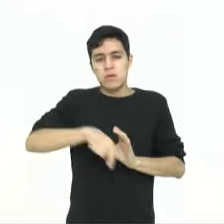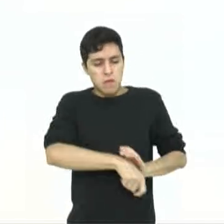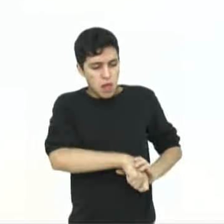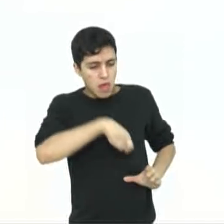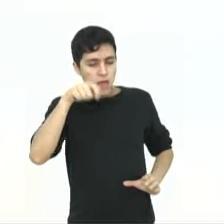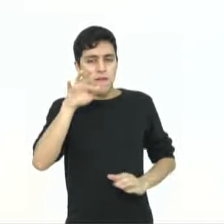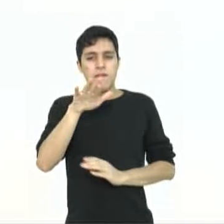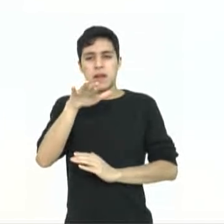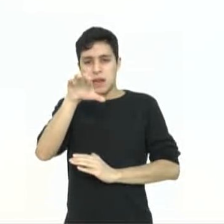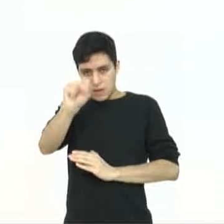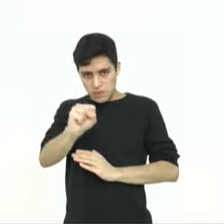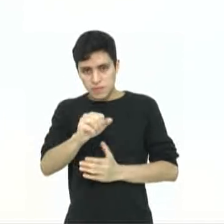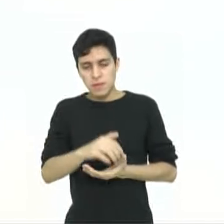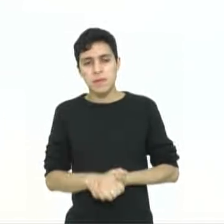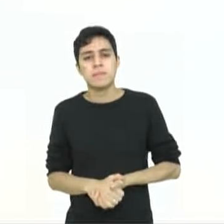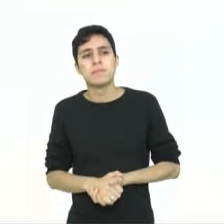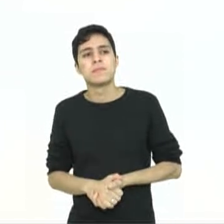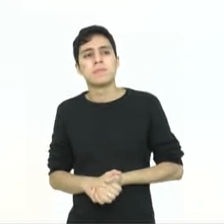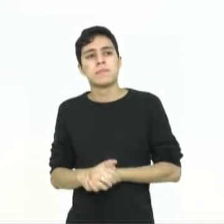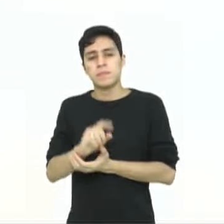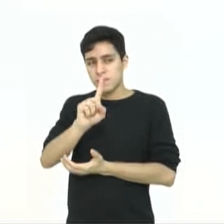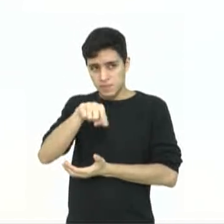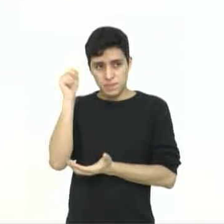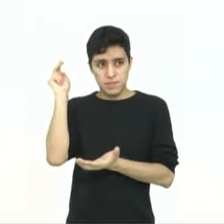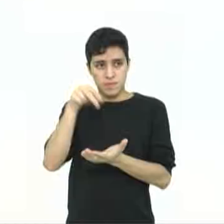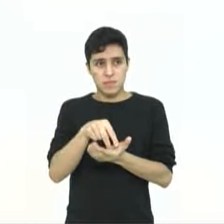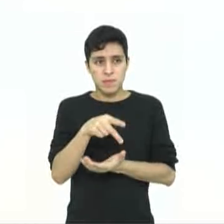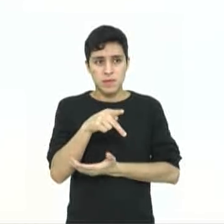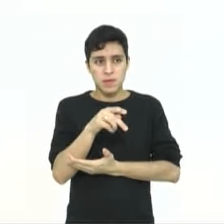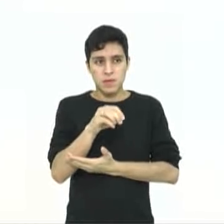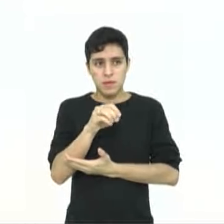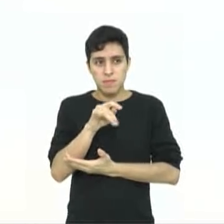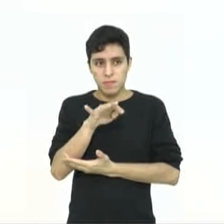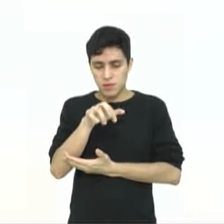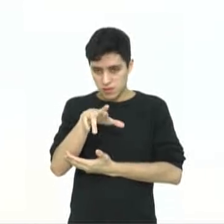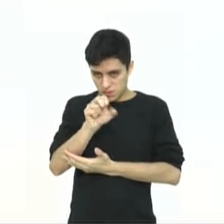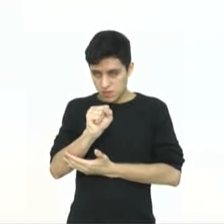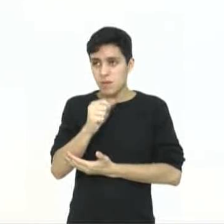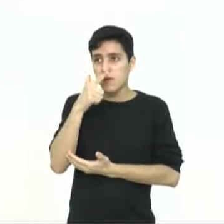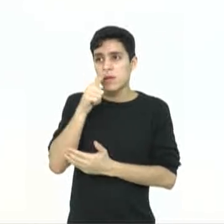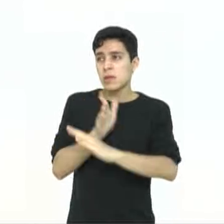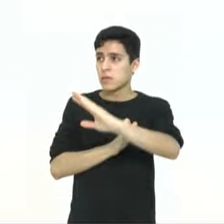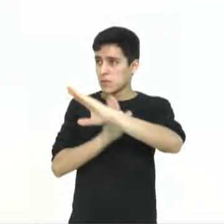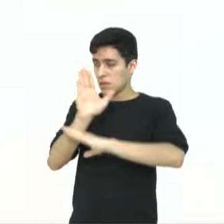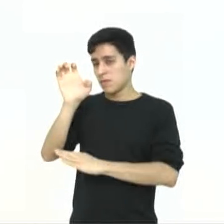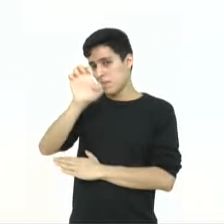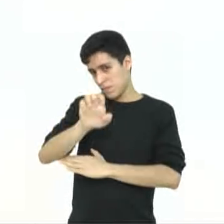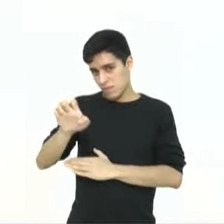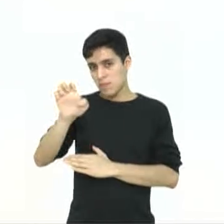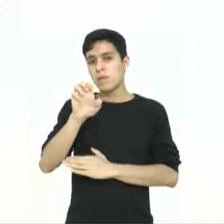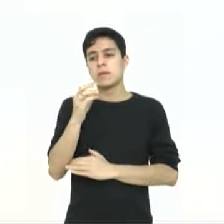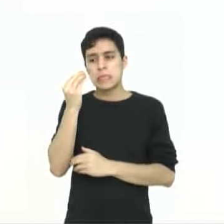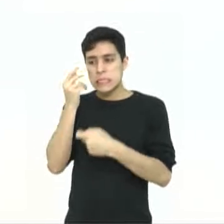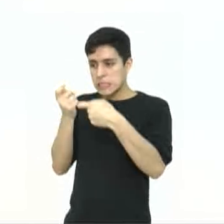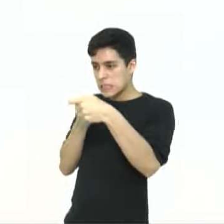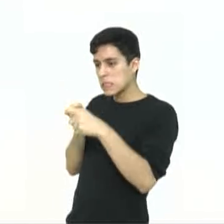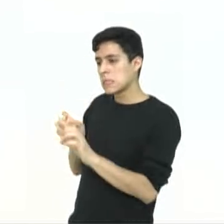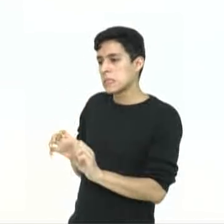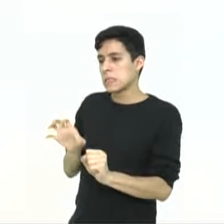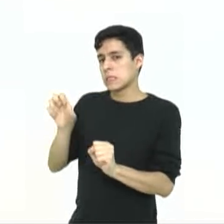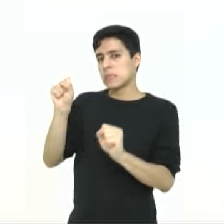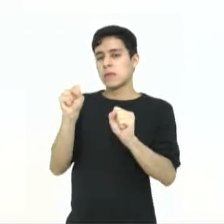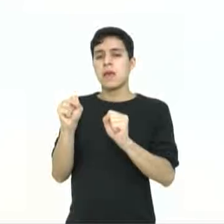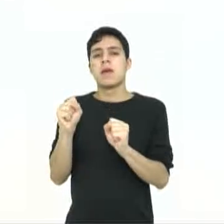Meca, Omã e Iêmen, regiões atuais. Isso aqui é um mapa atual, mas para vocês entenderem das